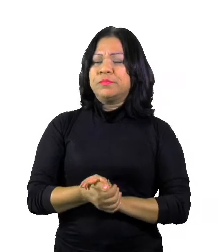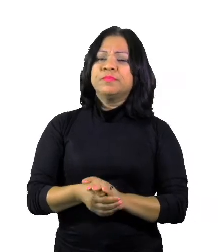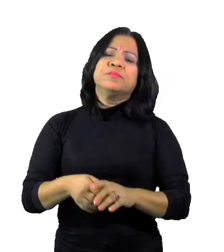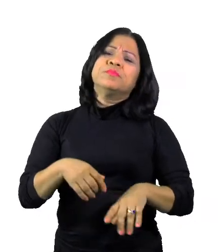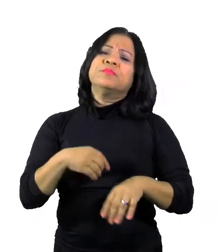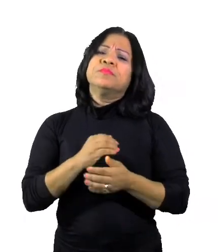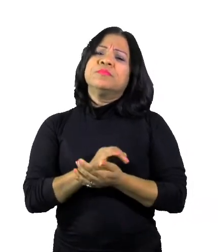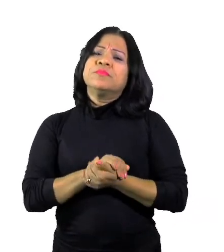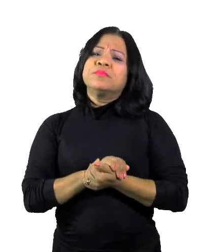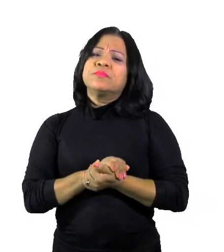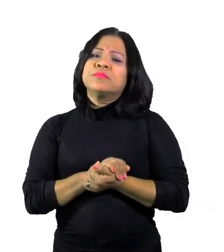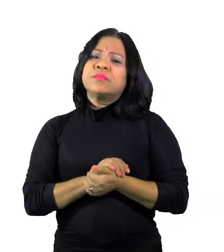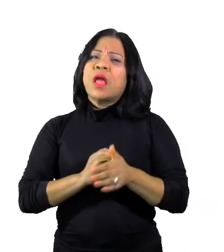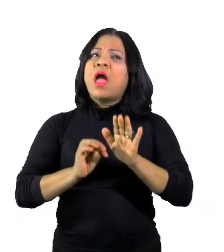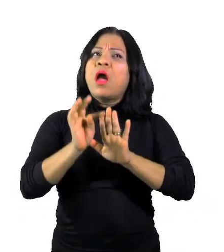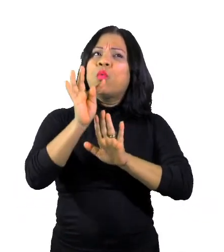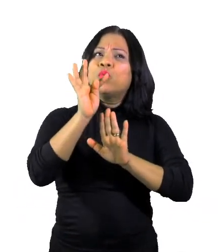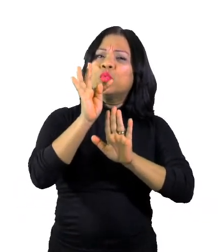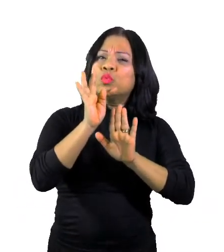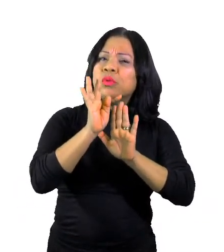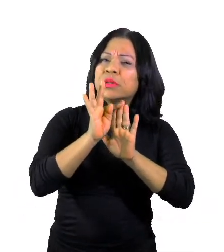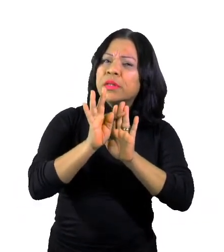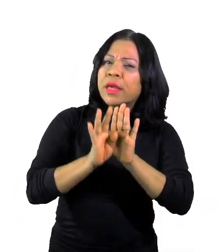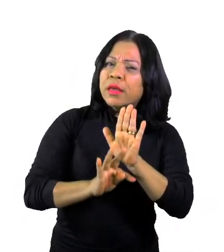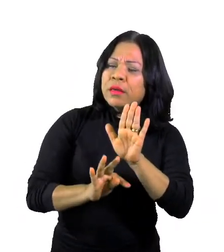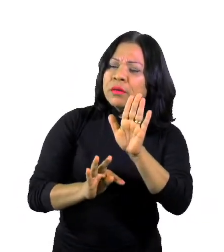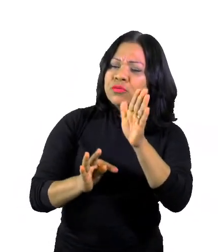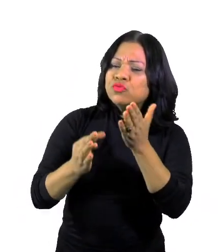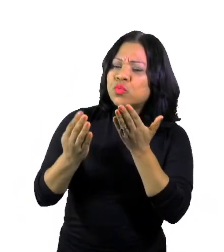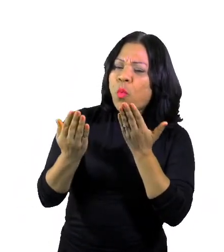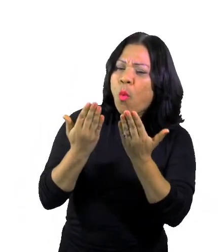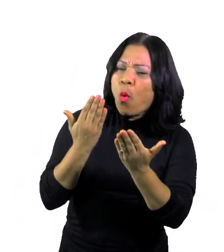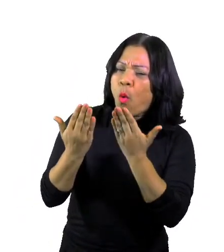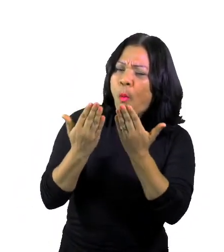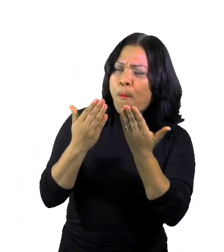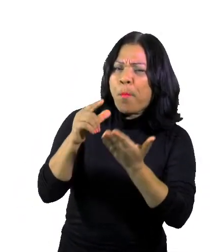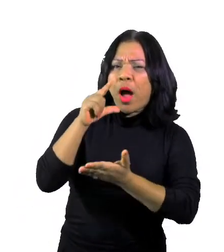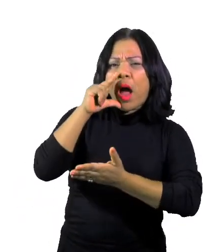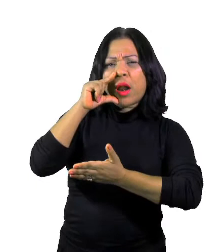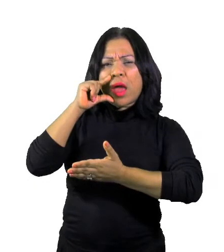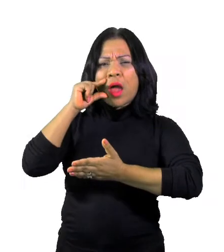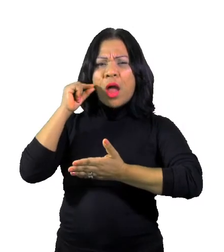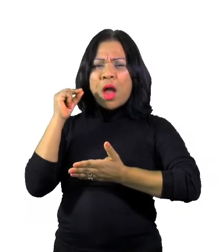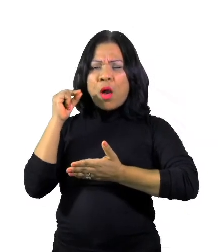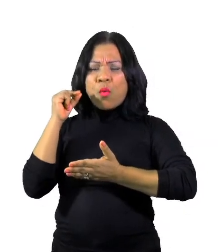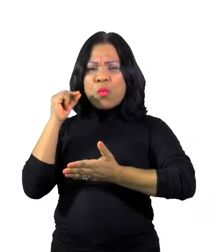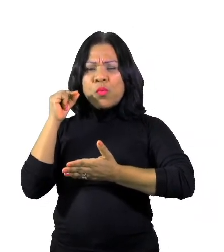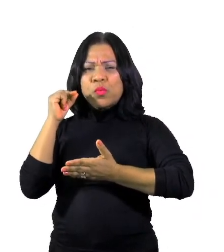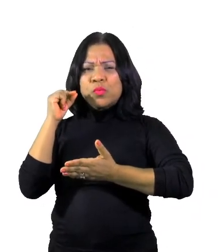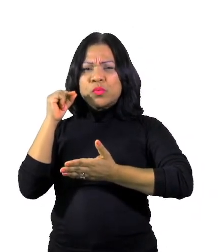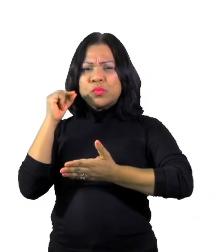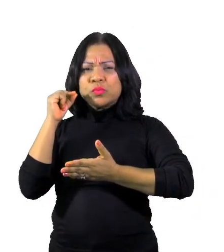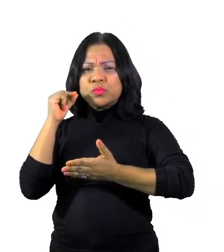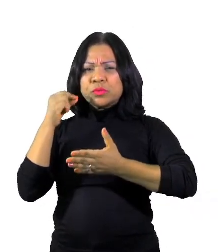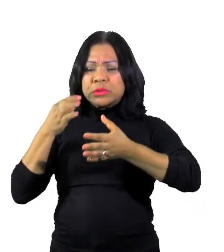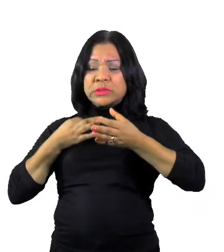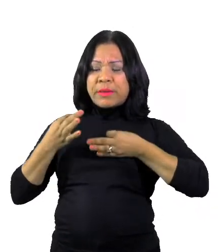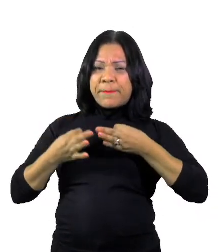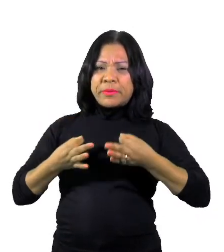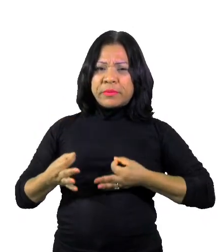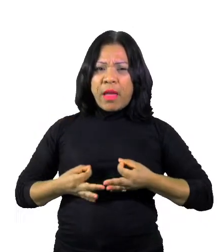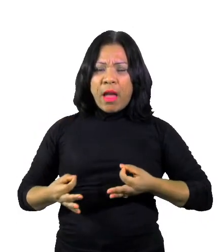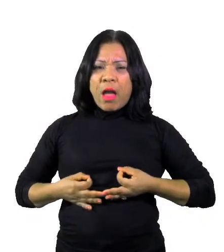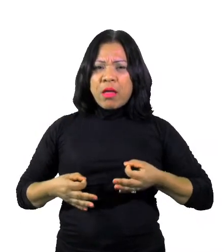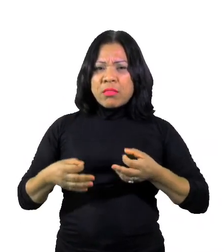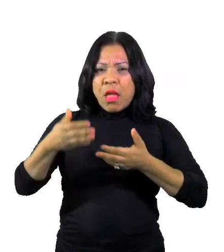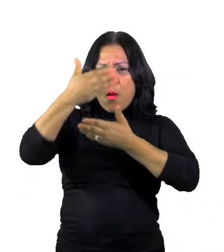que o texto compara a onça pintada a um guerreiro ninja? Por